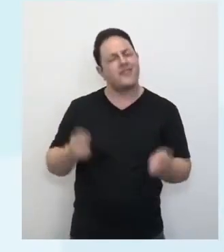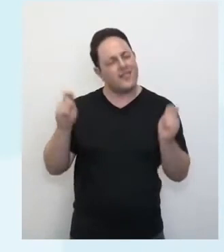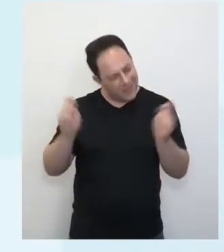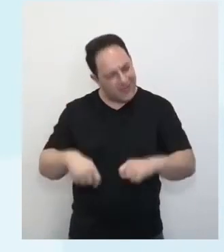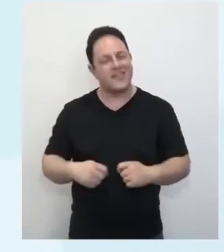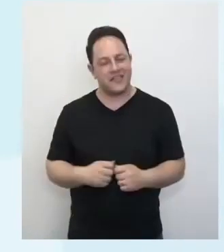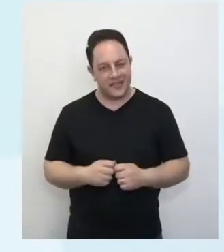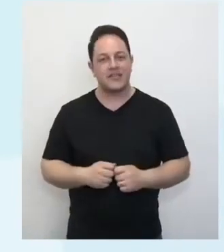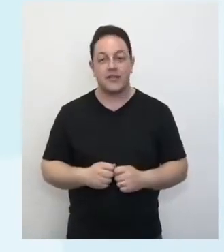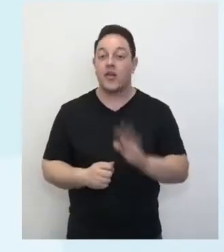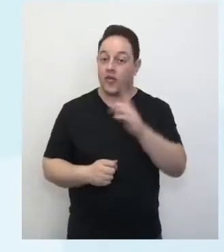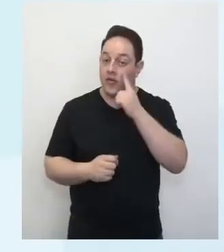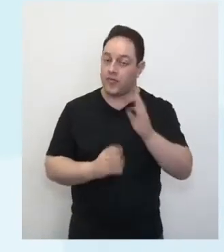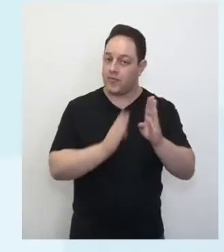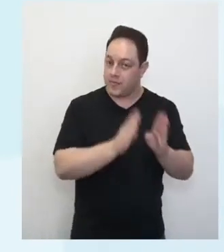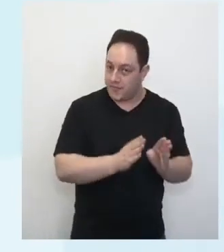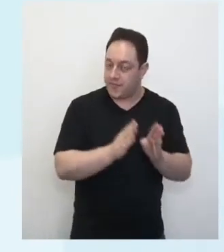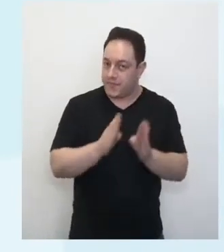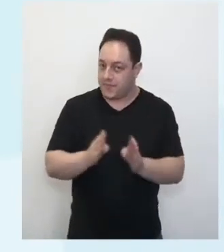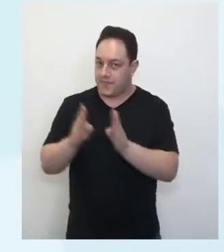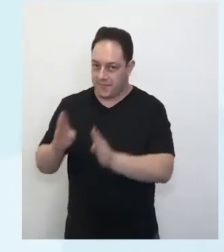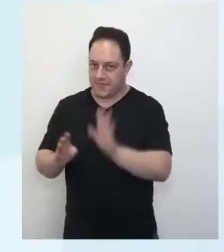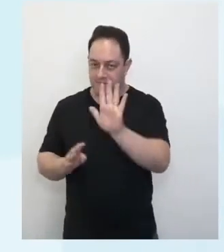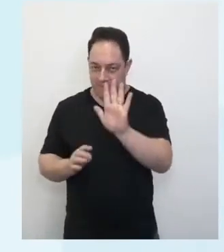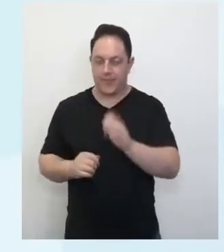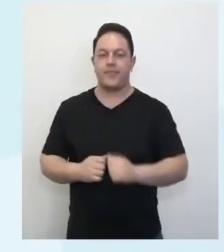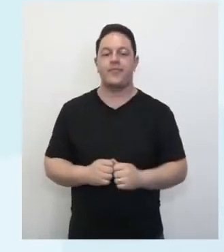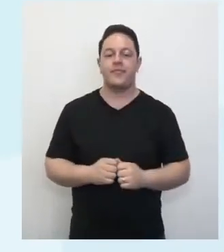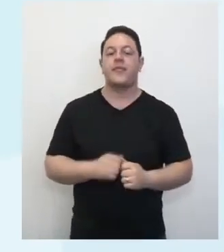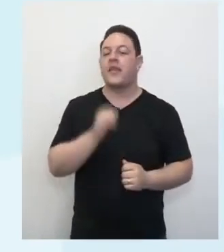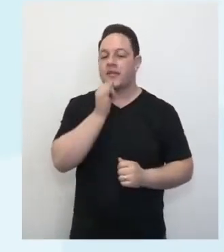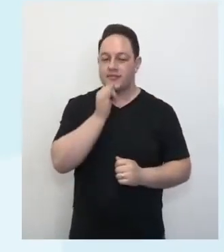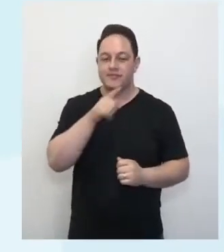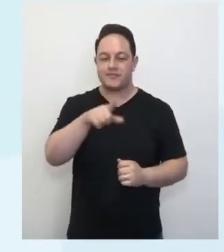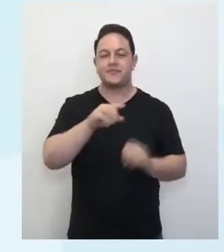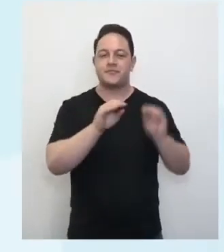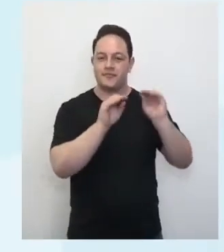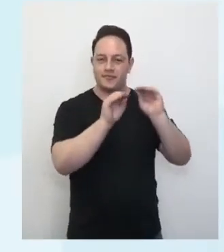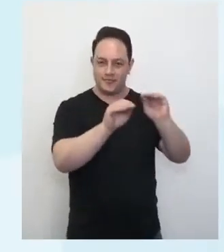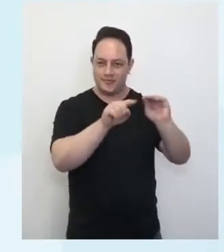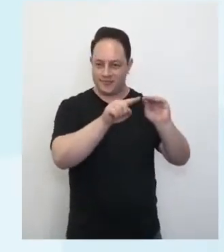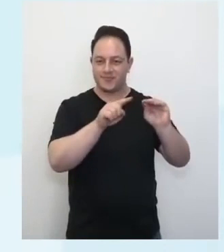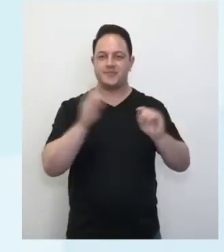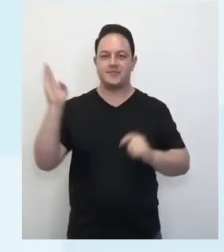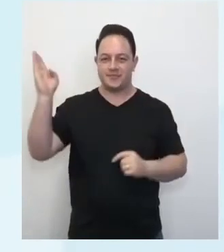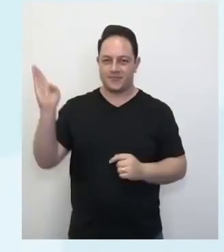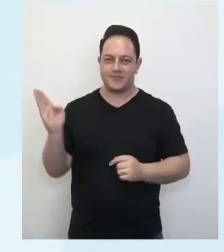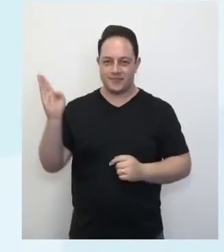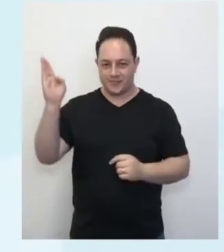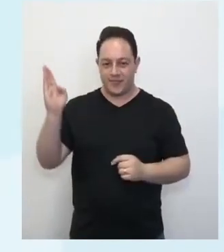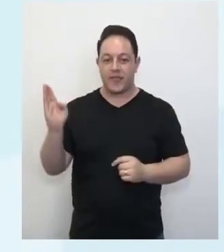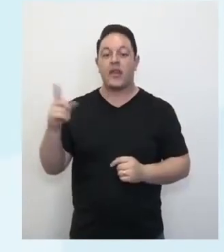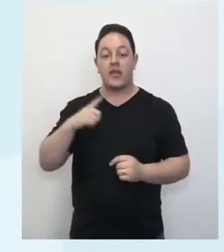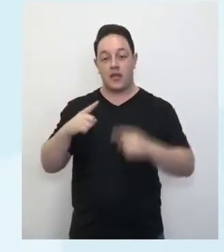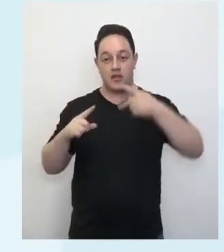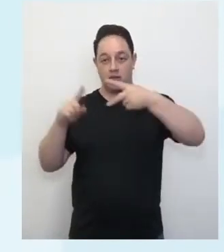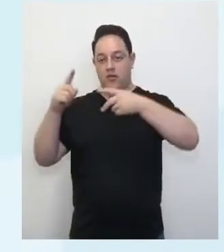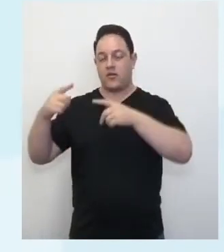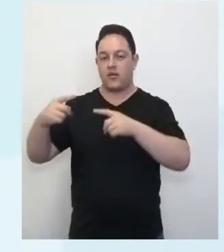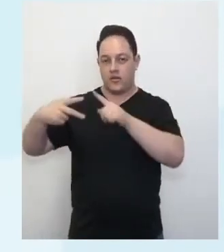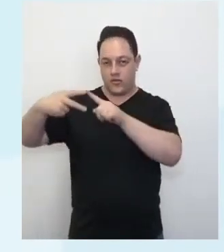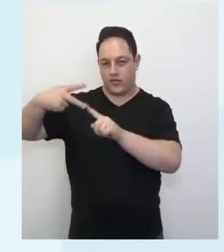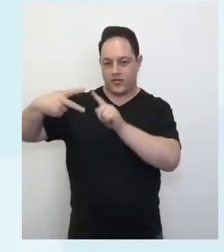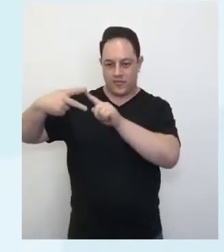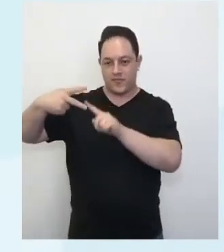vamos os parques então aqui eu coloquei para você duas relações importantes